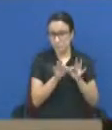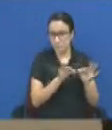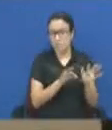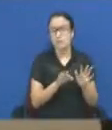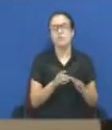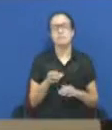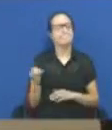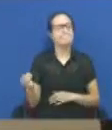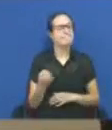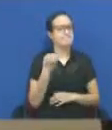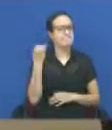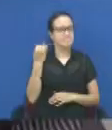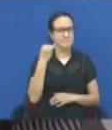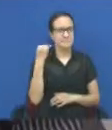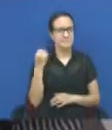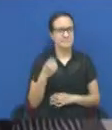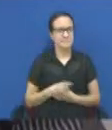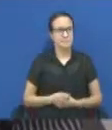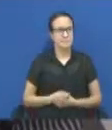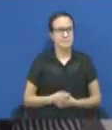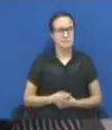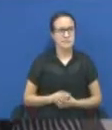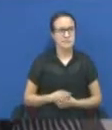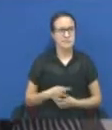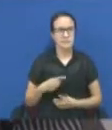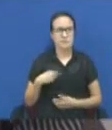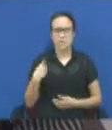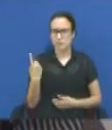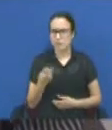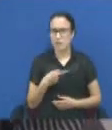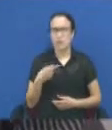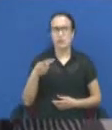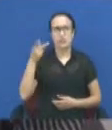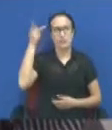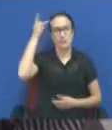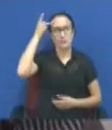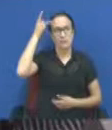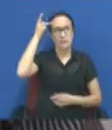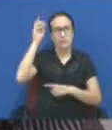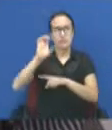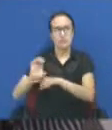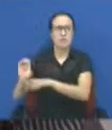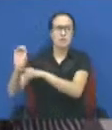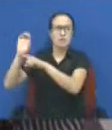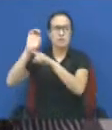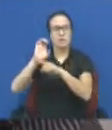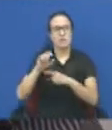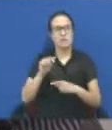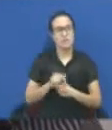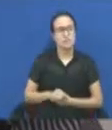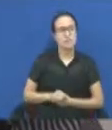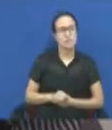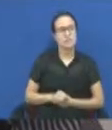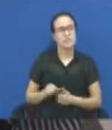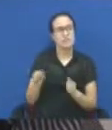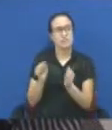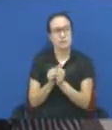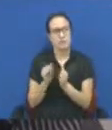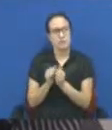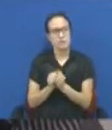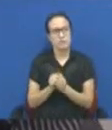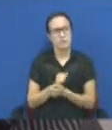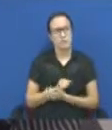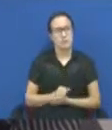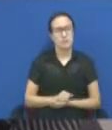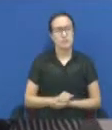Paulo, junto às entidades religiosas, sindicais, Ministério do Trabalho, essa discussão